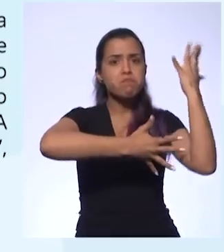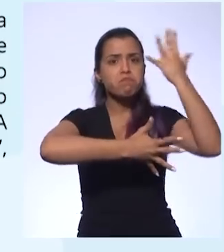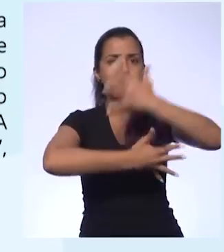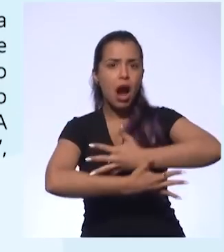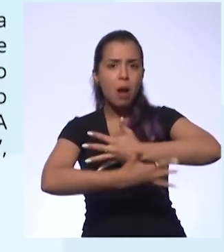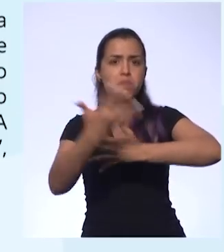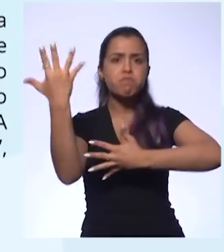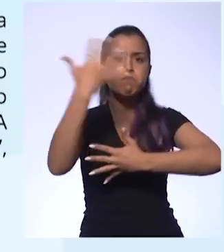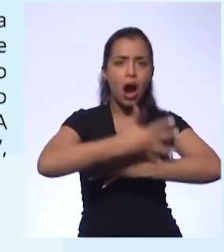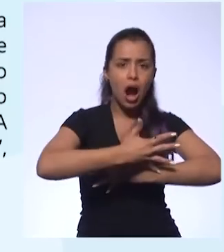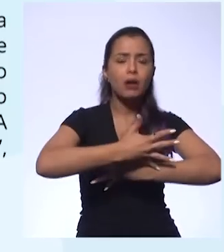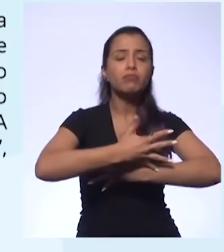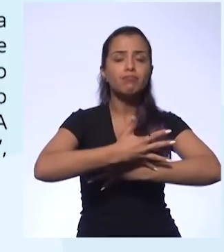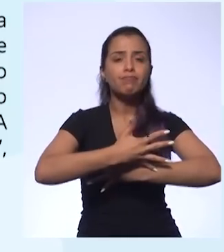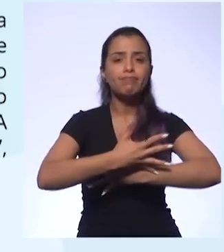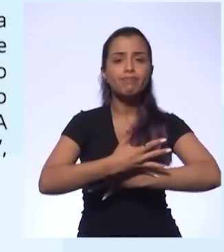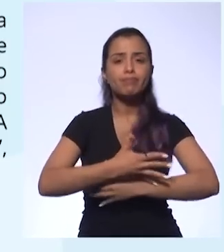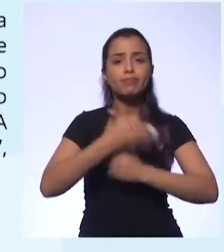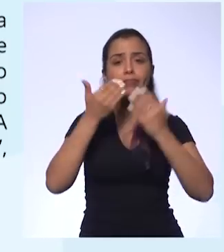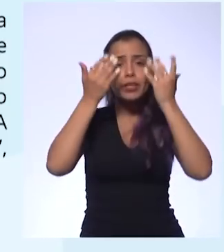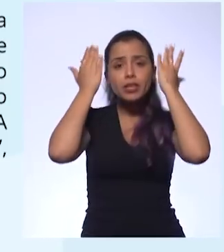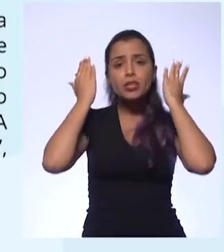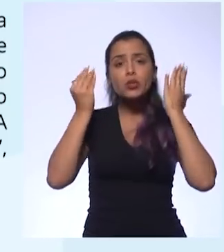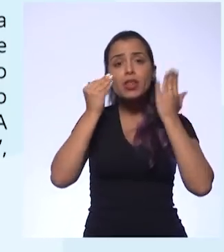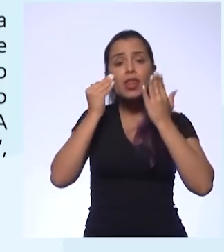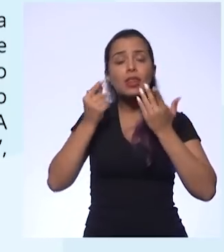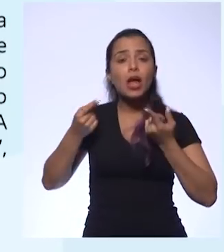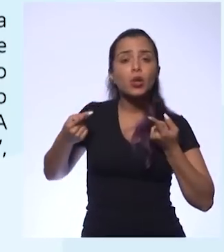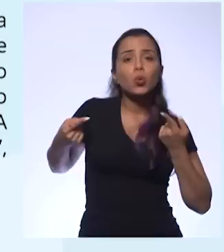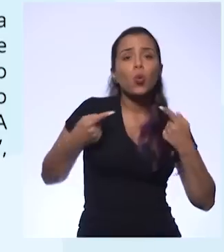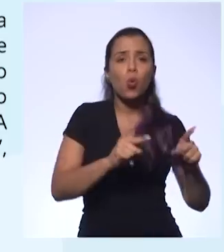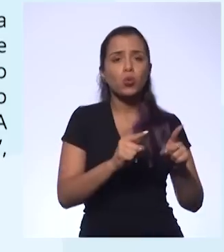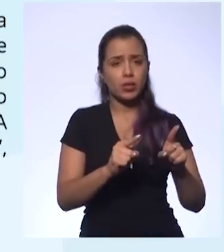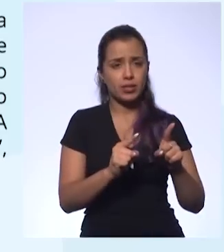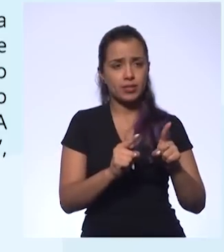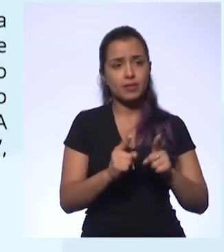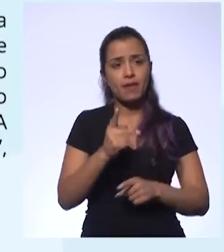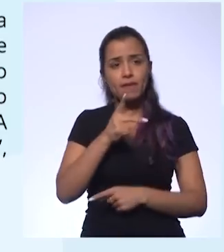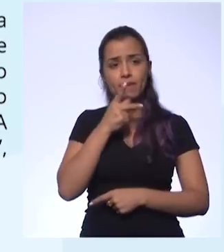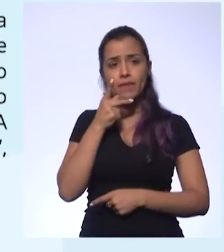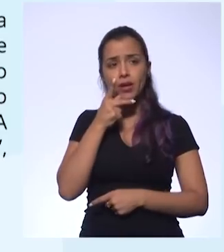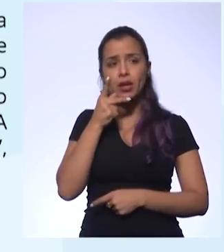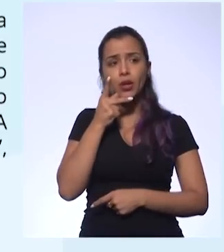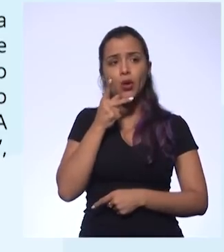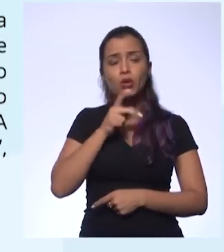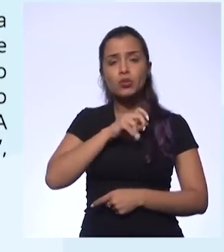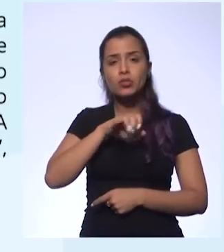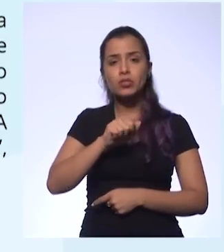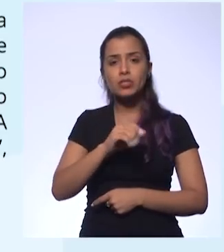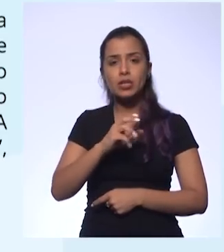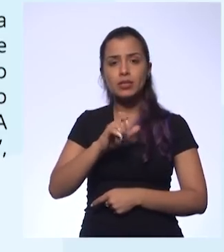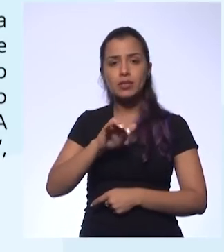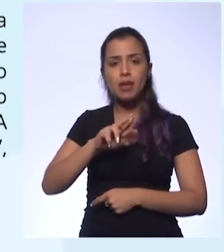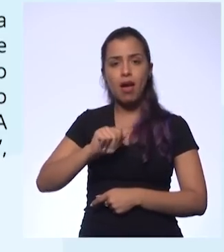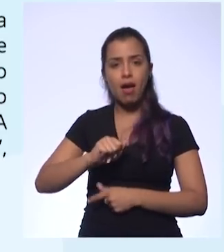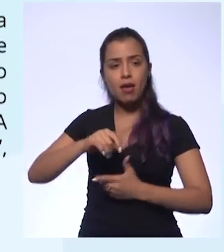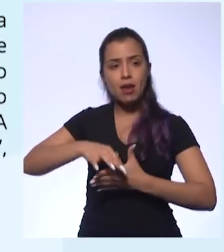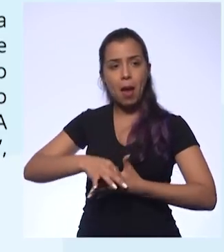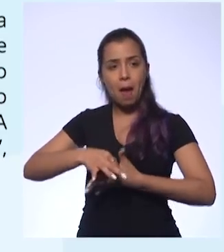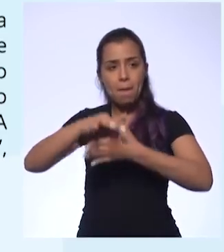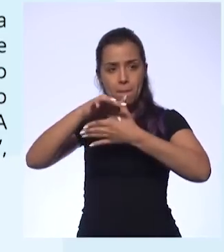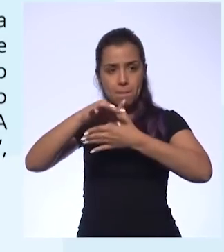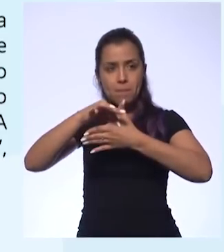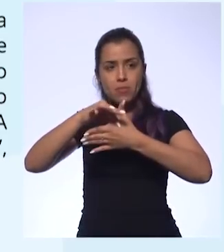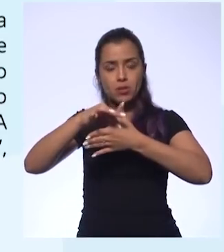lutando contra isso. A aprovação do projeto, disse Jaciara, líder da comunidade Guarani,